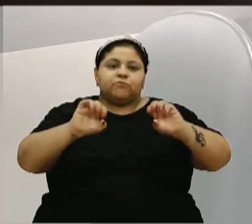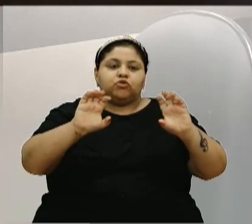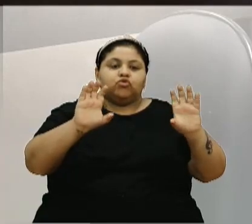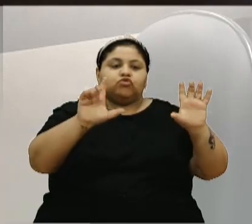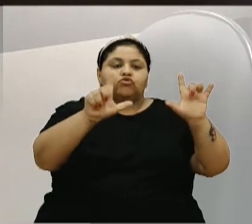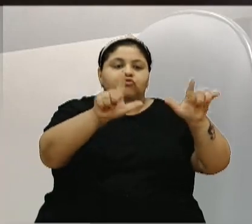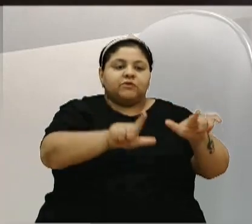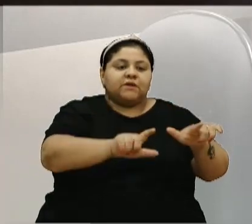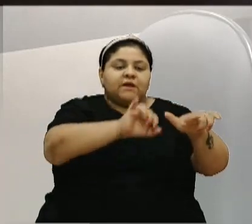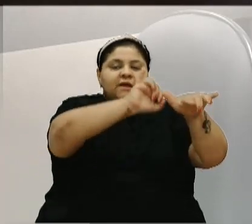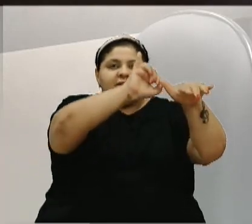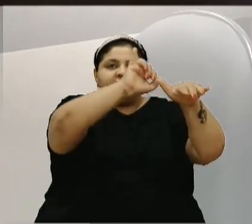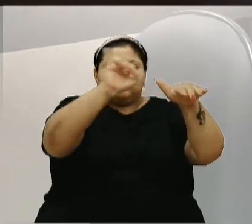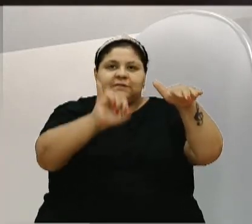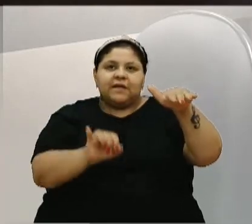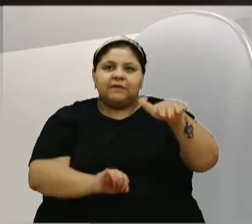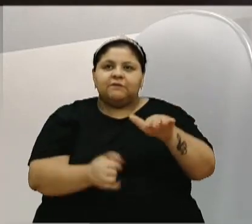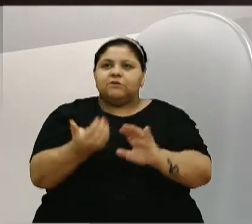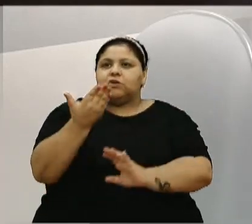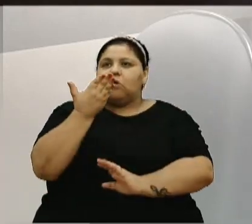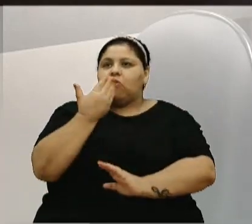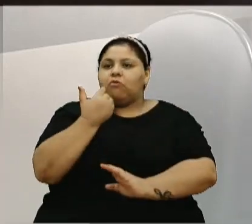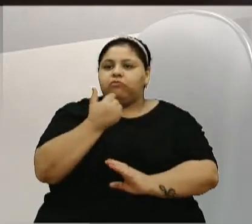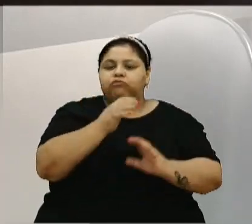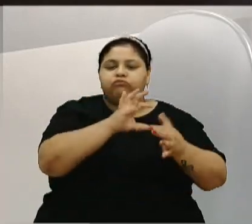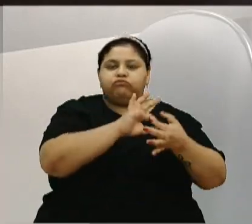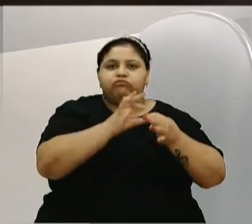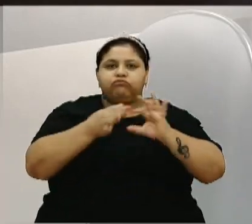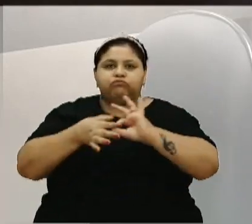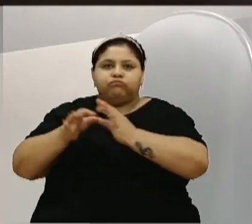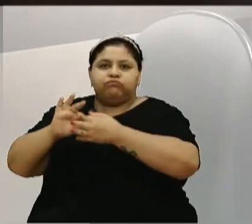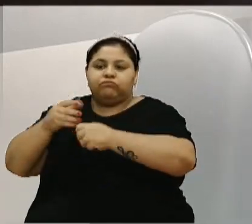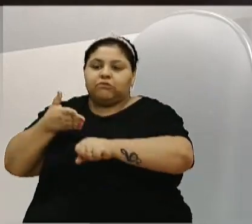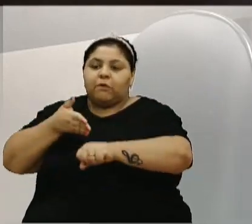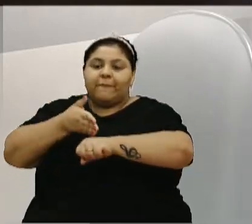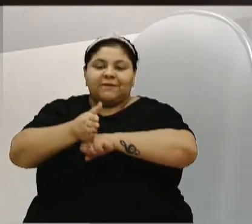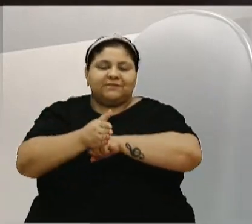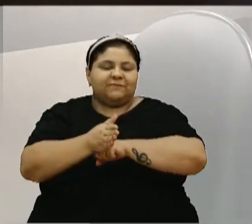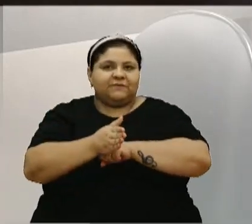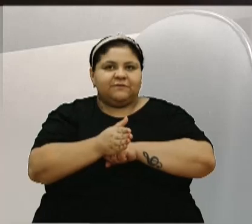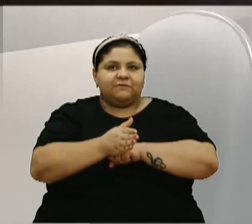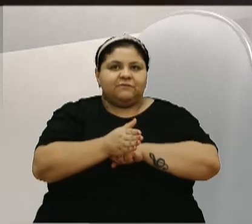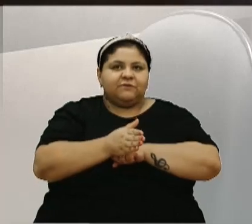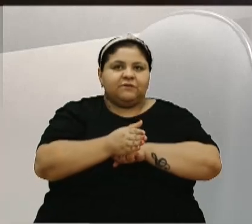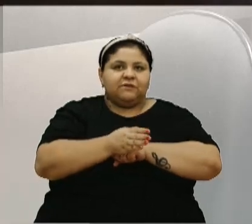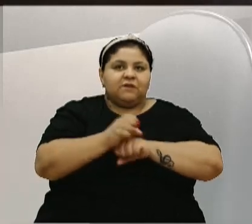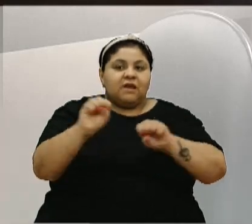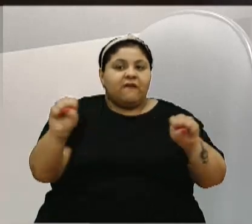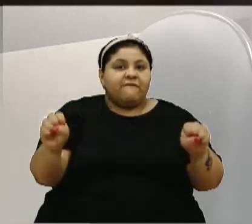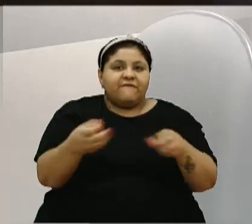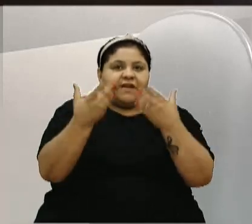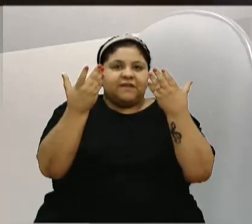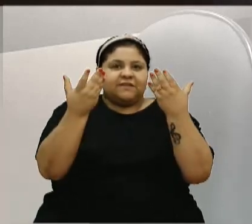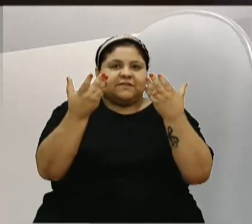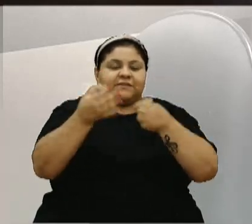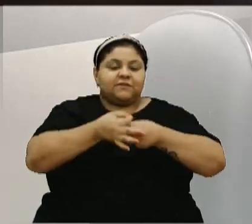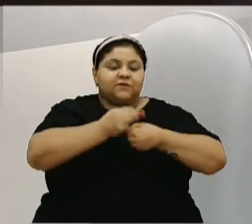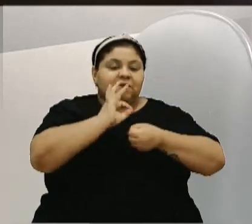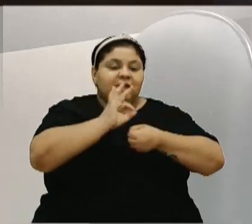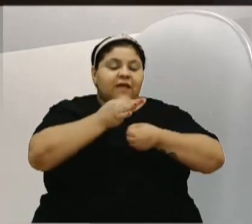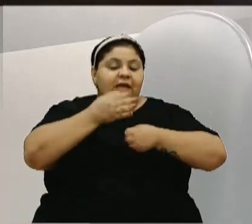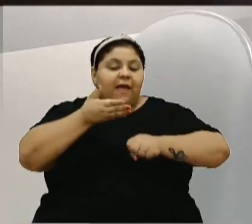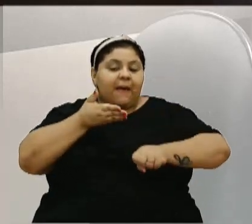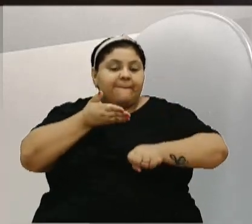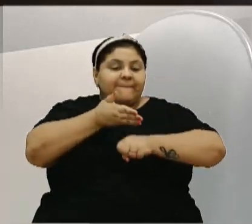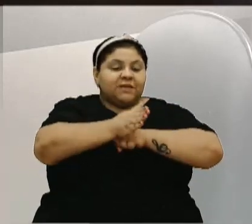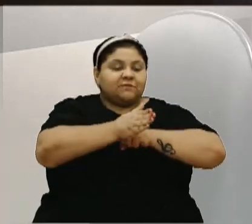italianos, gastronomia, Olimpíadas, envolvimento, não é? A Festa da Uva, eu sempre digo, é o envolvimento